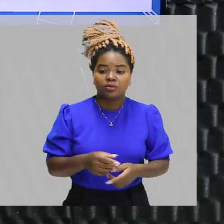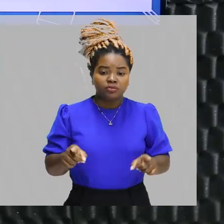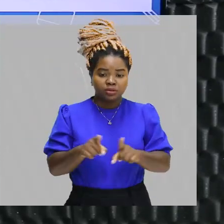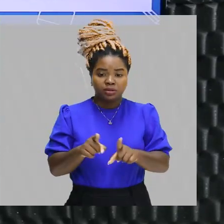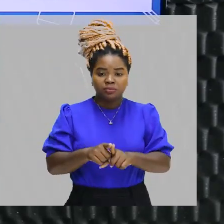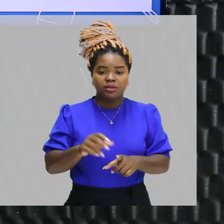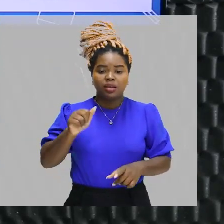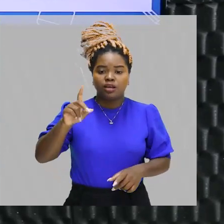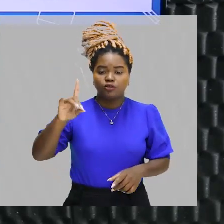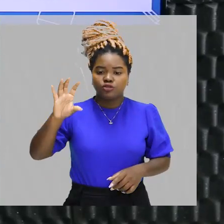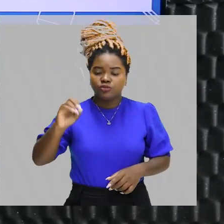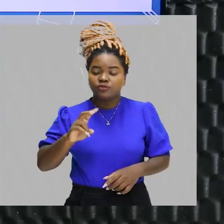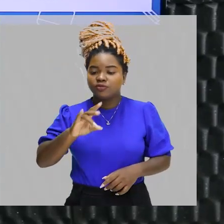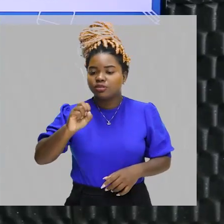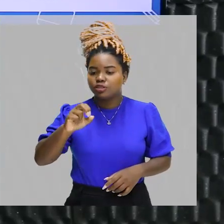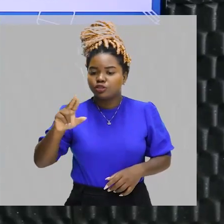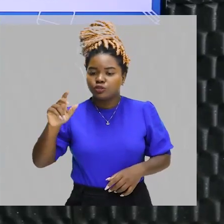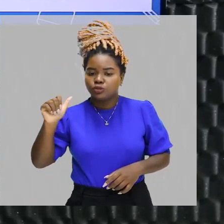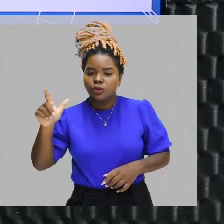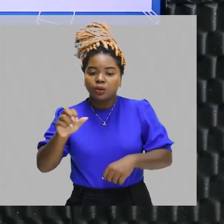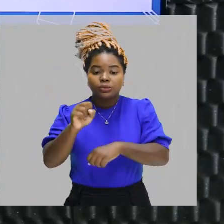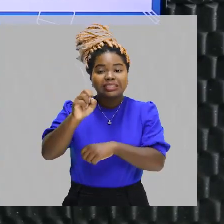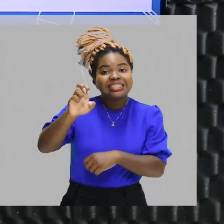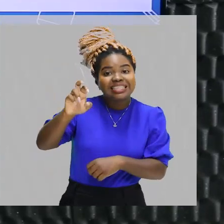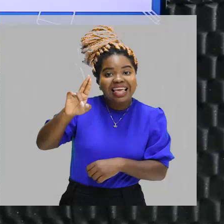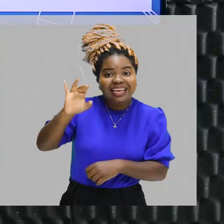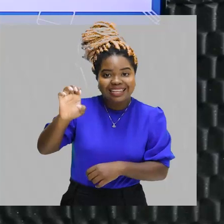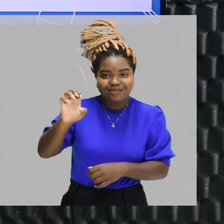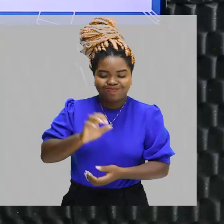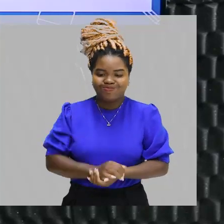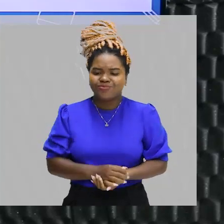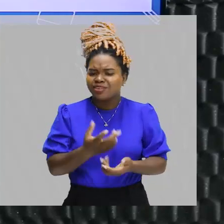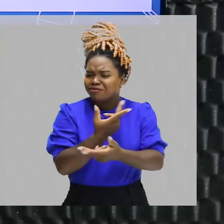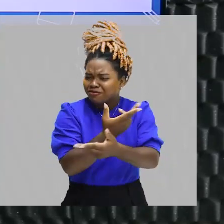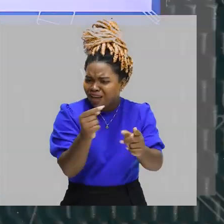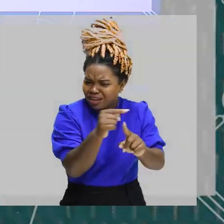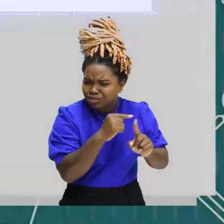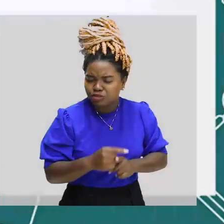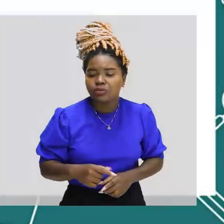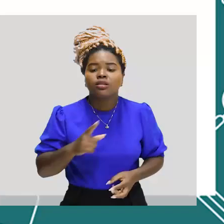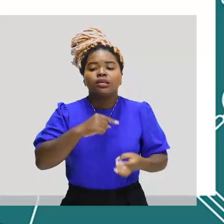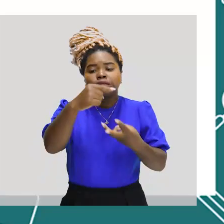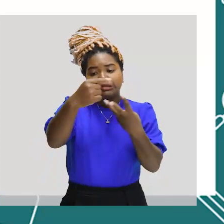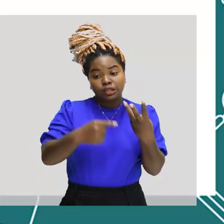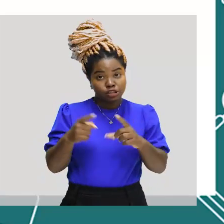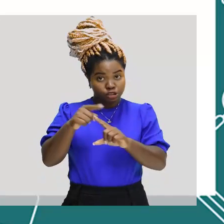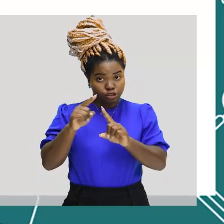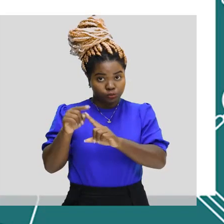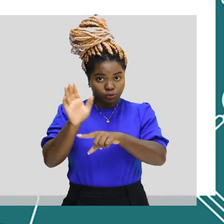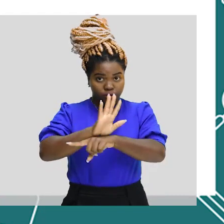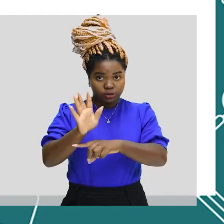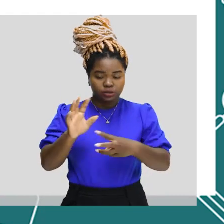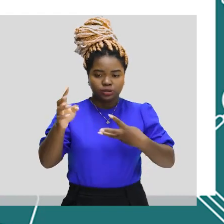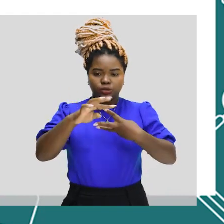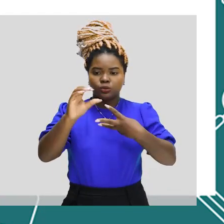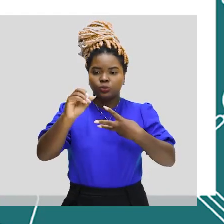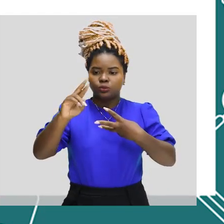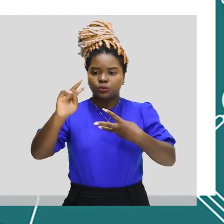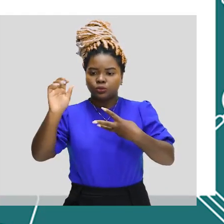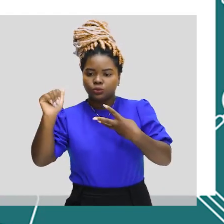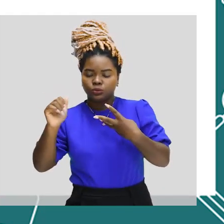audiovisual, em séries. Né? Drama, comédia, documentário. Você pode ter o cinema de três maneiras, basicamente: